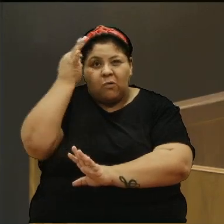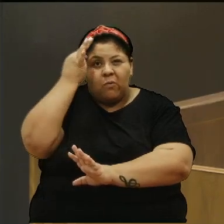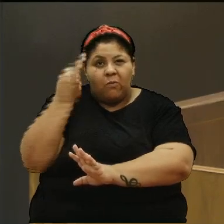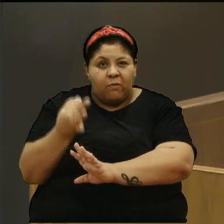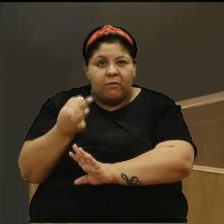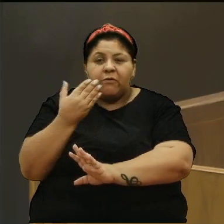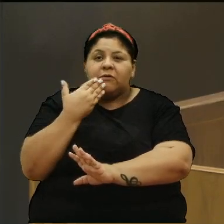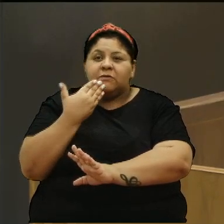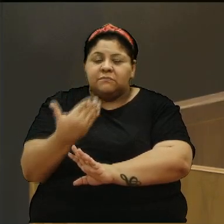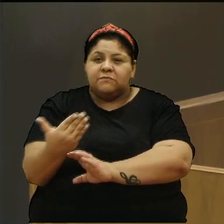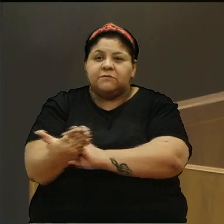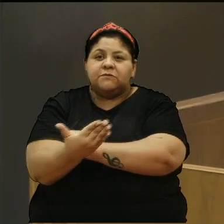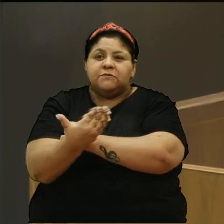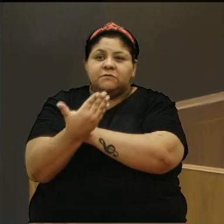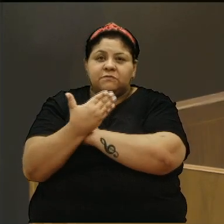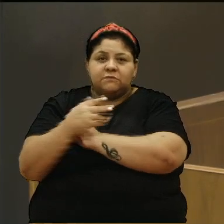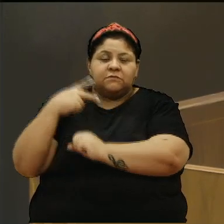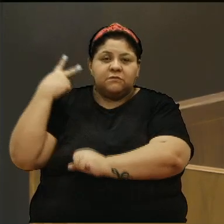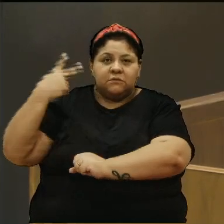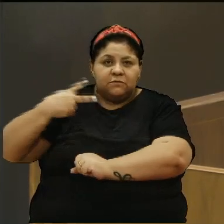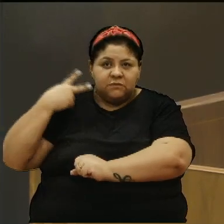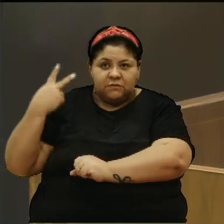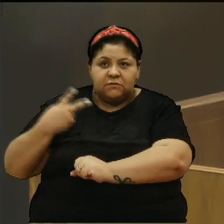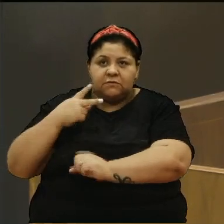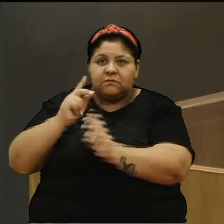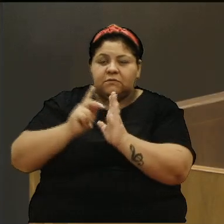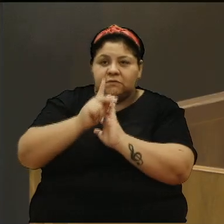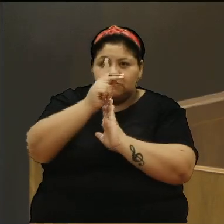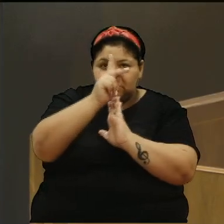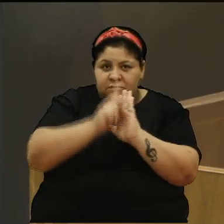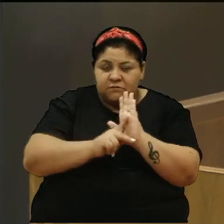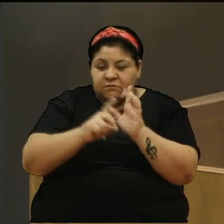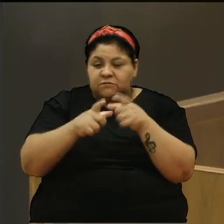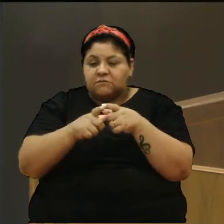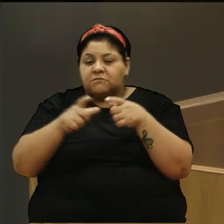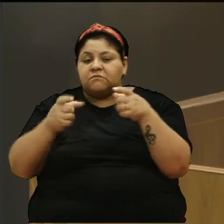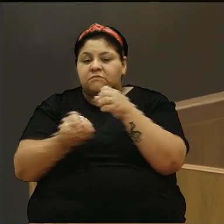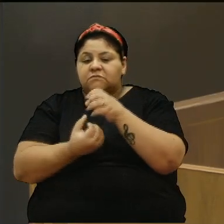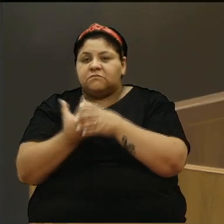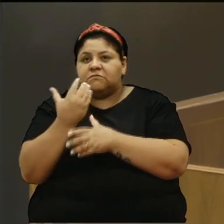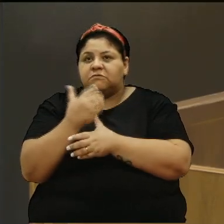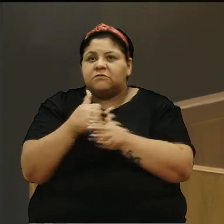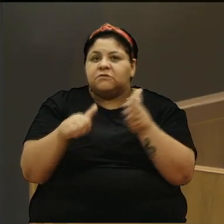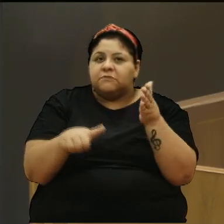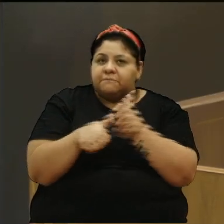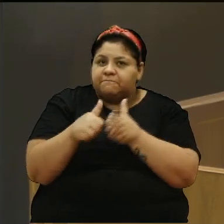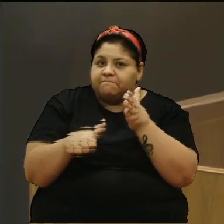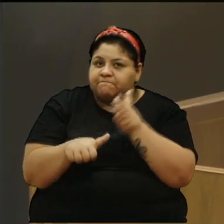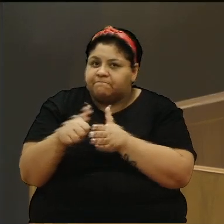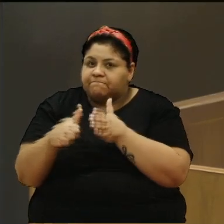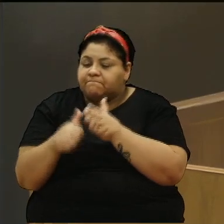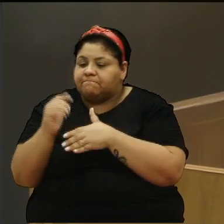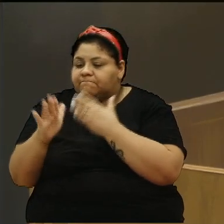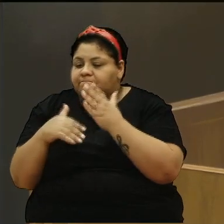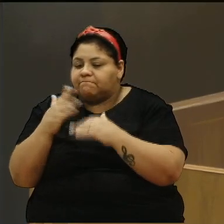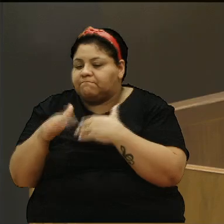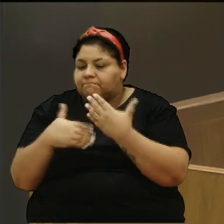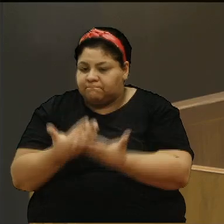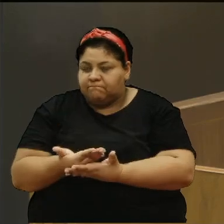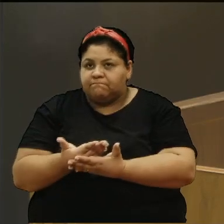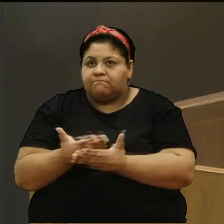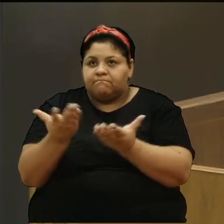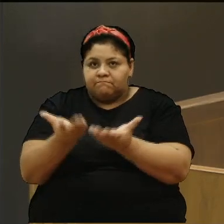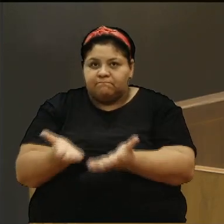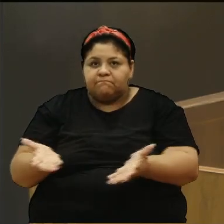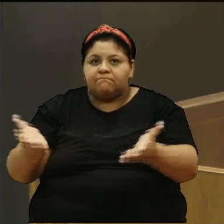isso e pede ajuda dos vereadores para que projetos sejam criados para que sejam melhorado esse processo. Os